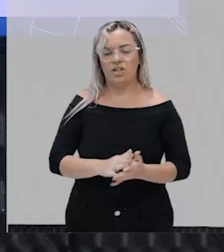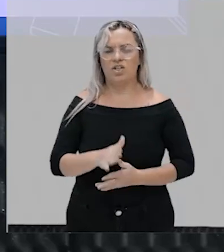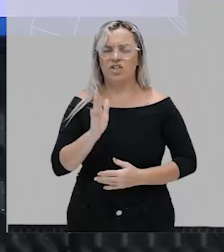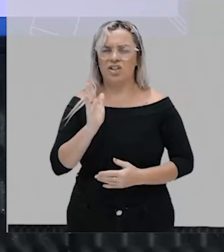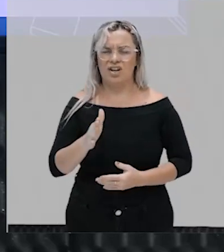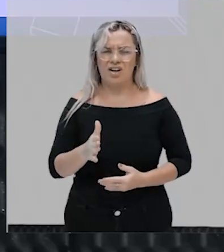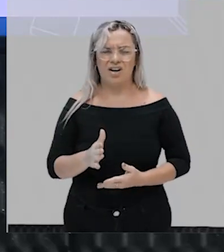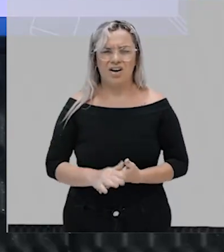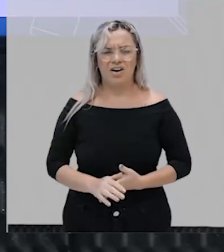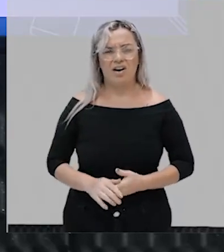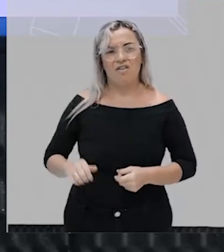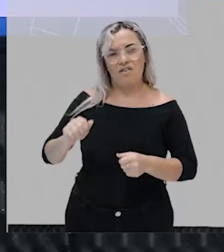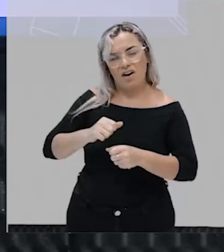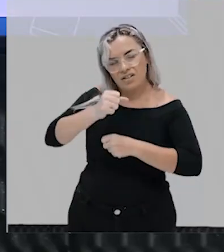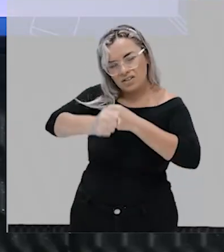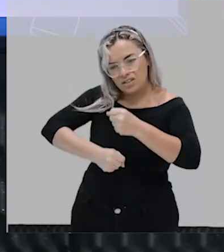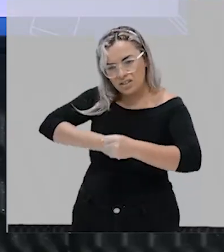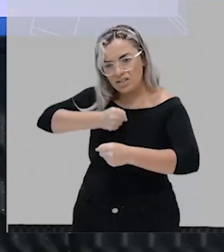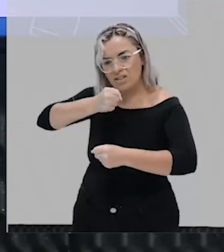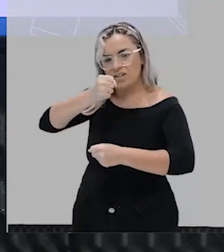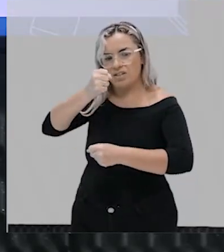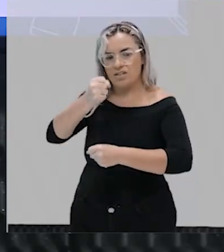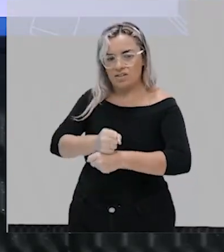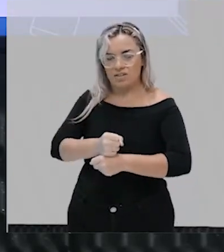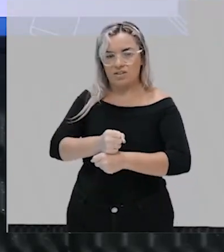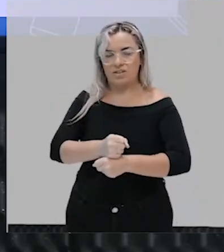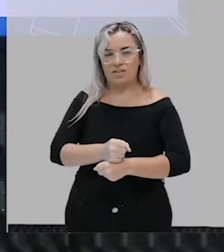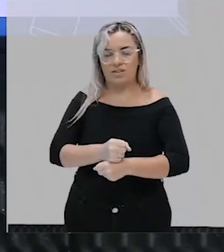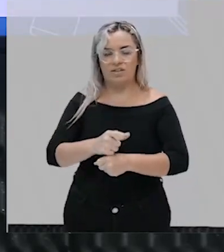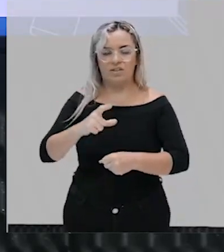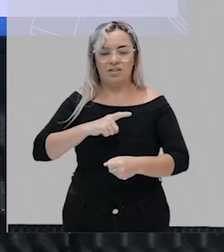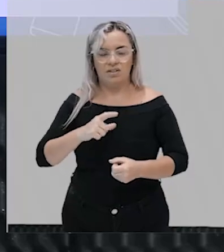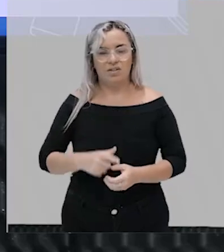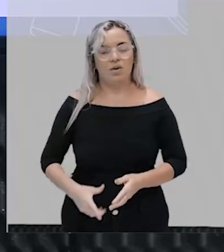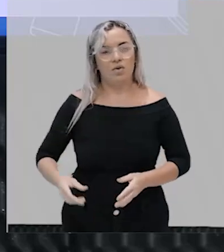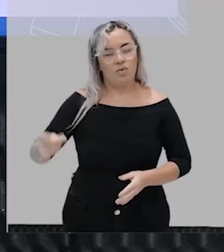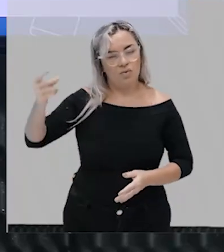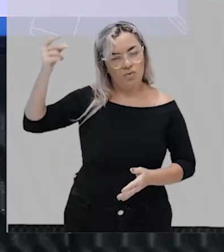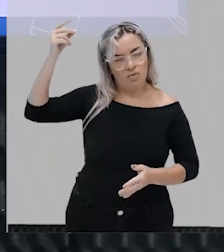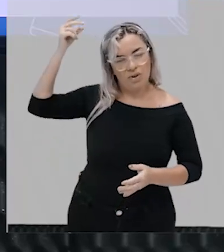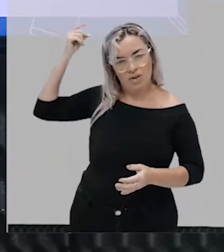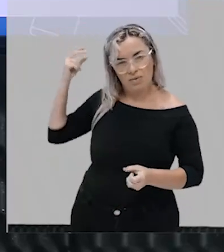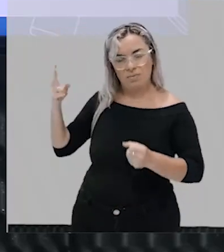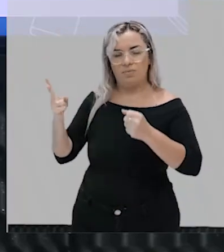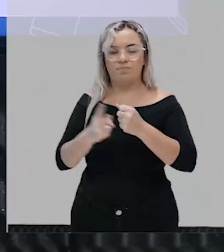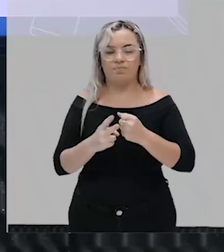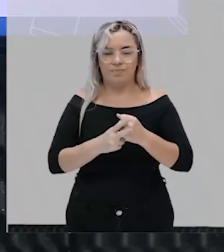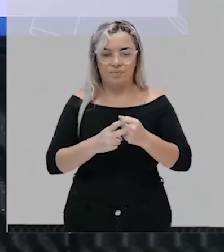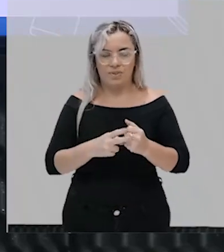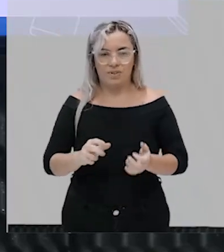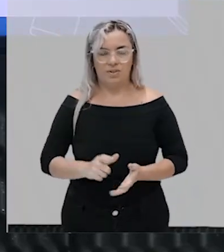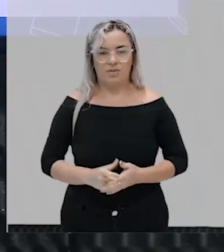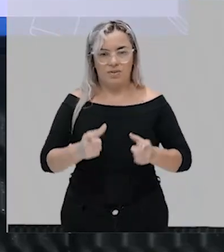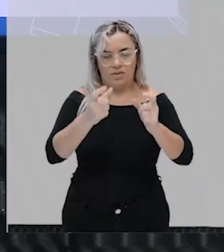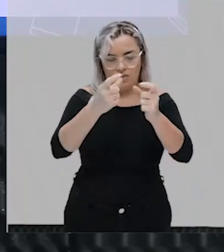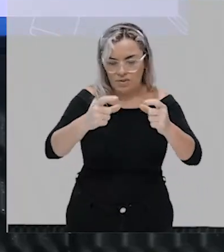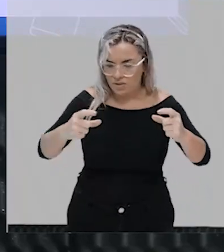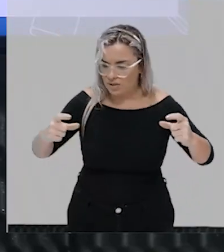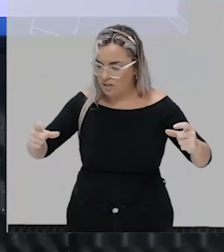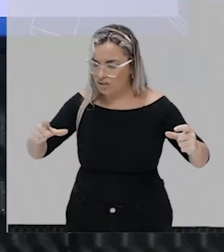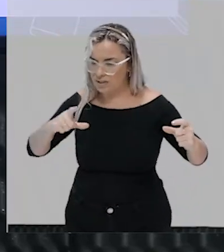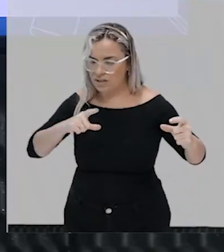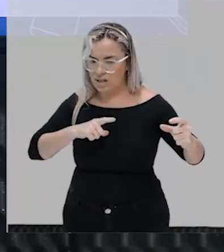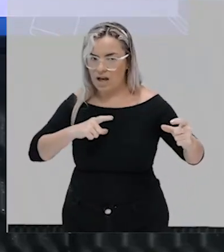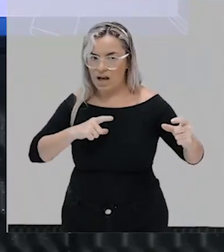havia neste local, porque o verbo está no passado. Se fosse uma sentença que exigisse o tempo presente, aí